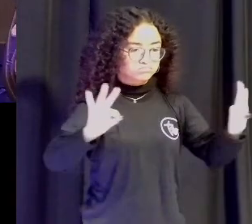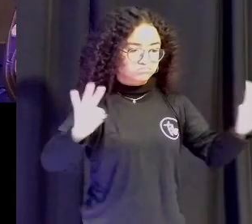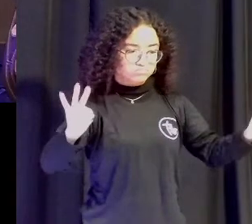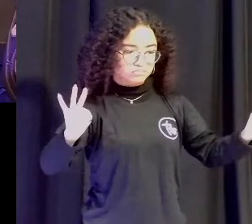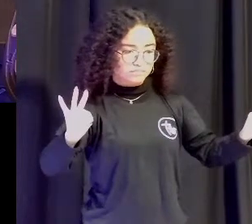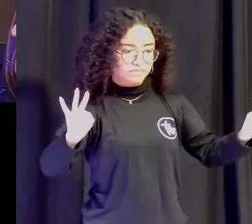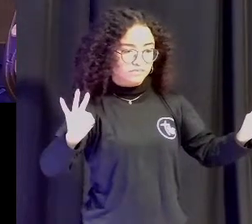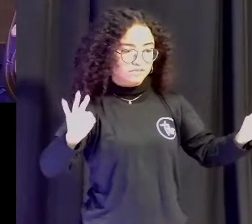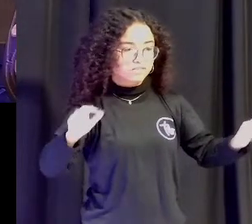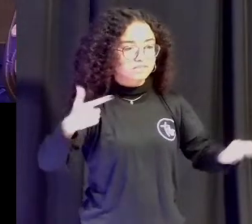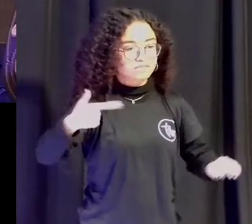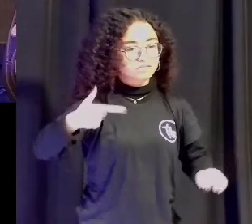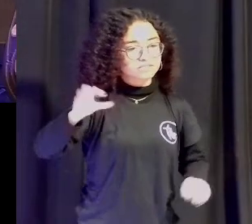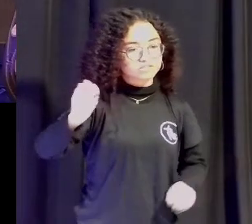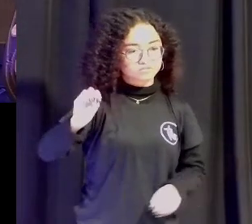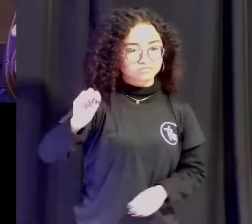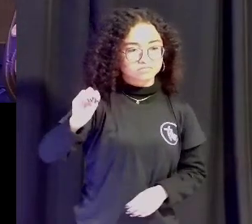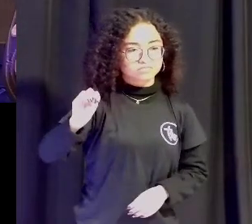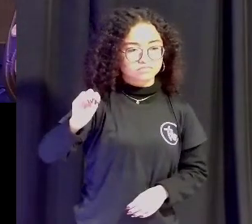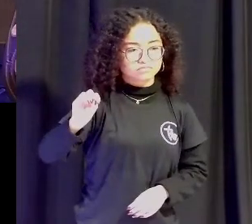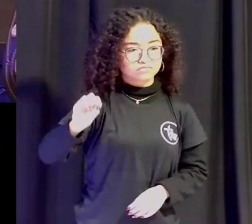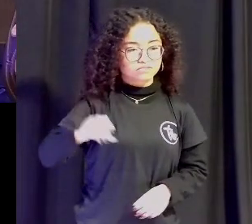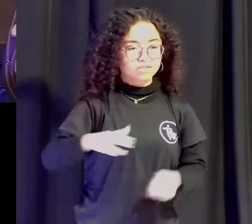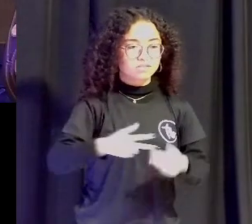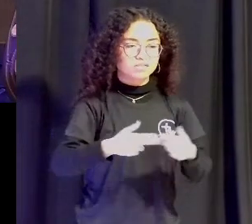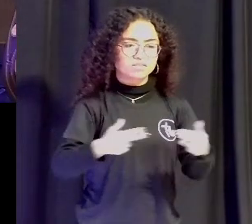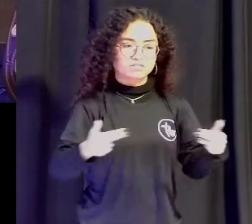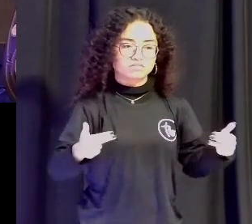Ela era feita de bronze,